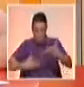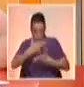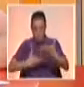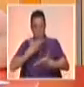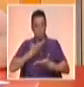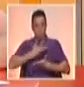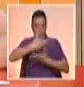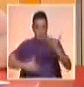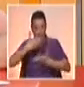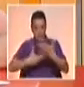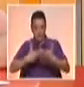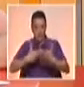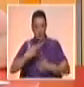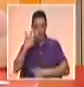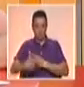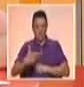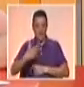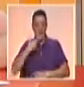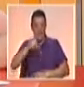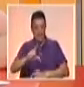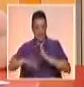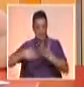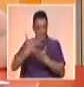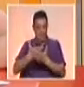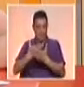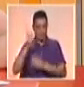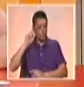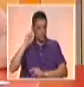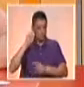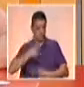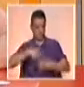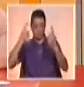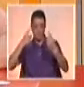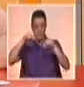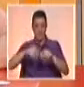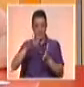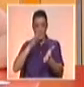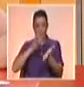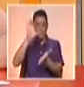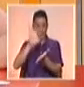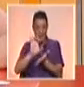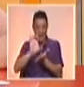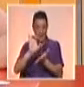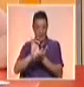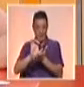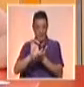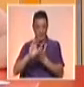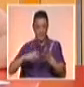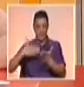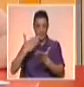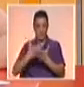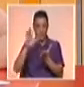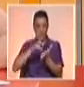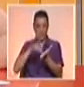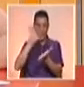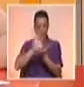vão fixando a língua e que contribuam para a sua convencionalidade. Não é? Uhum. Nós temos este dicionário que eu atrevo-me a chamar um